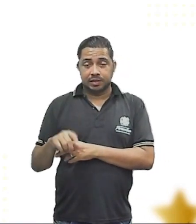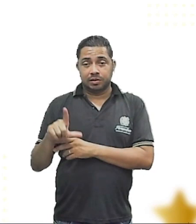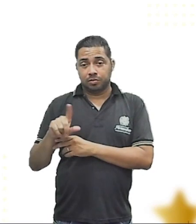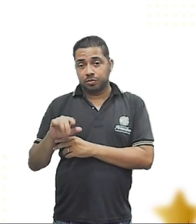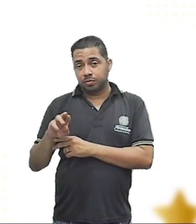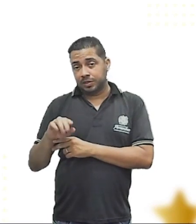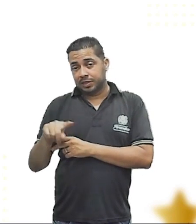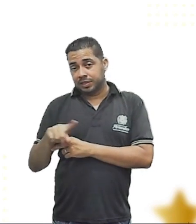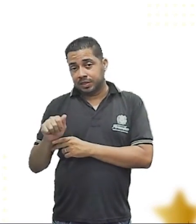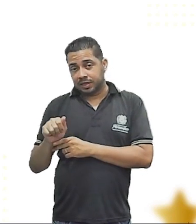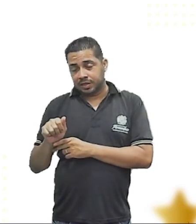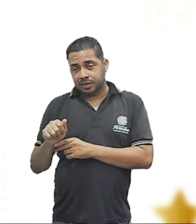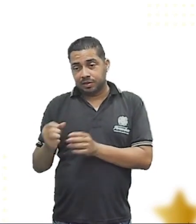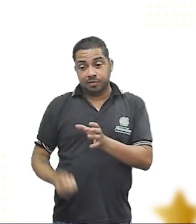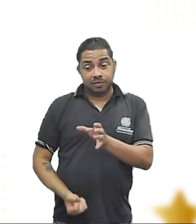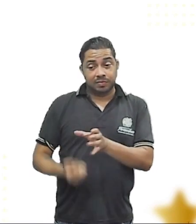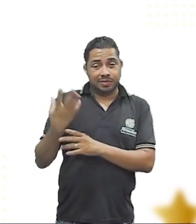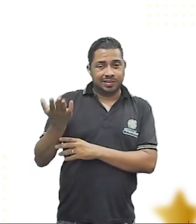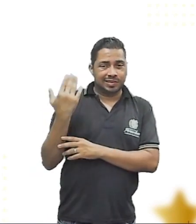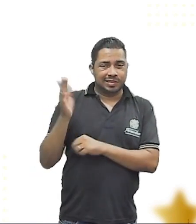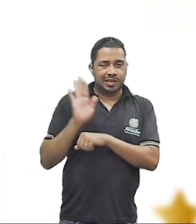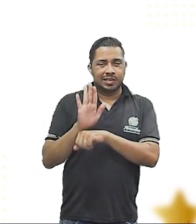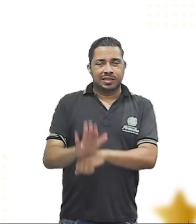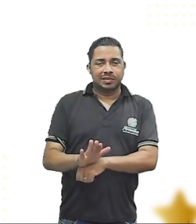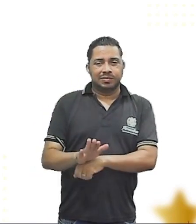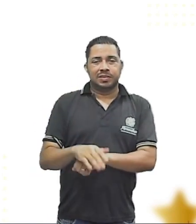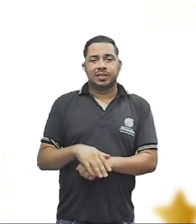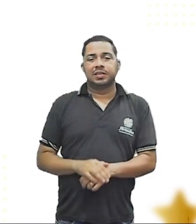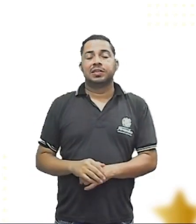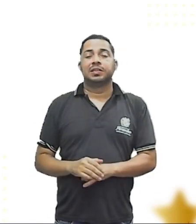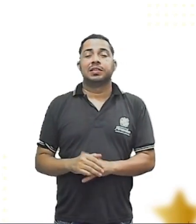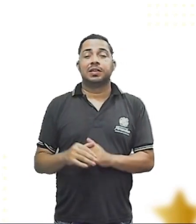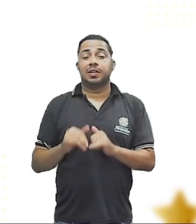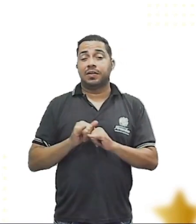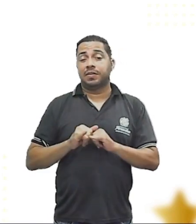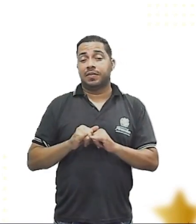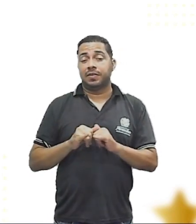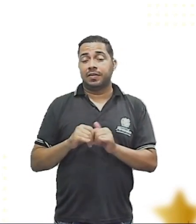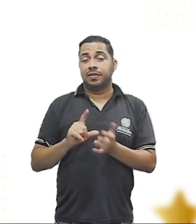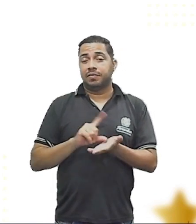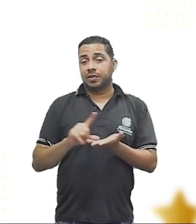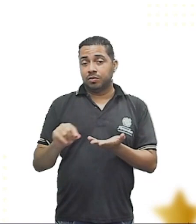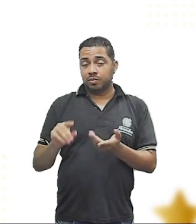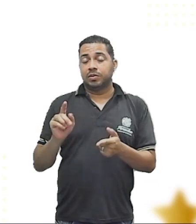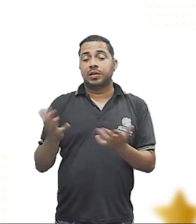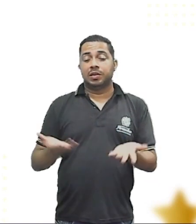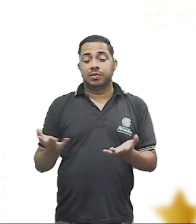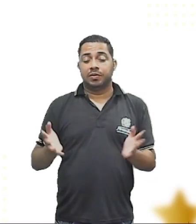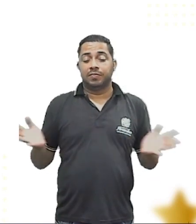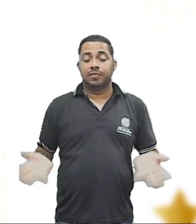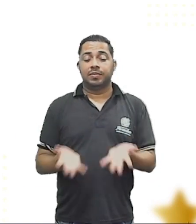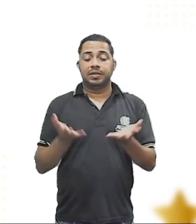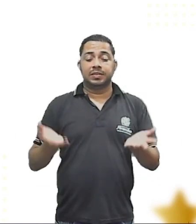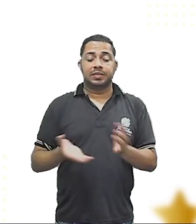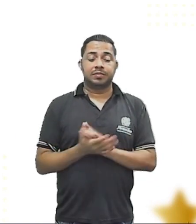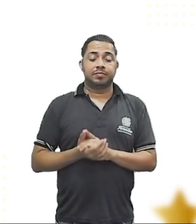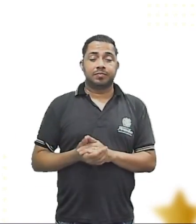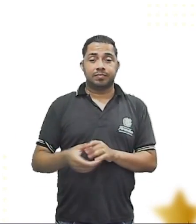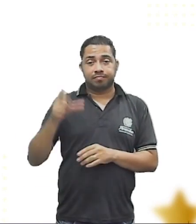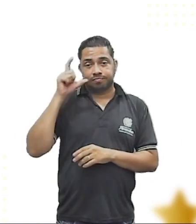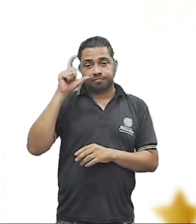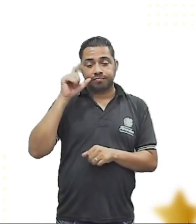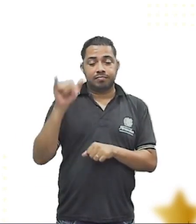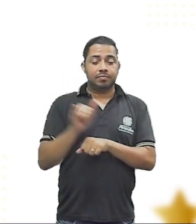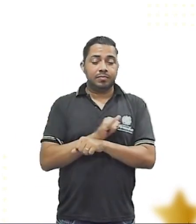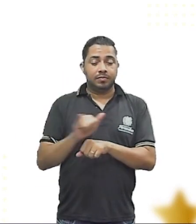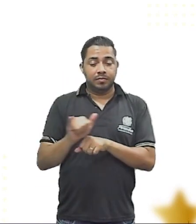como assistente virtual e passou a influencer, né? E é bem interessante a estratégia